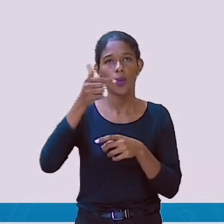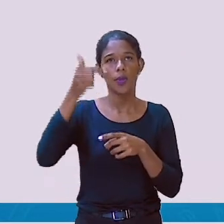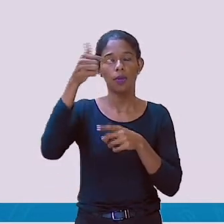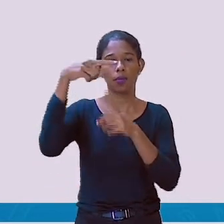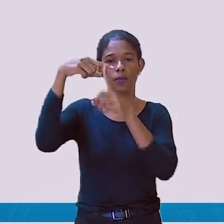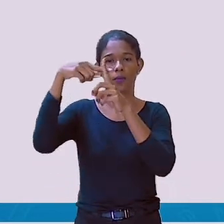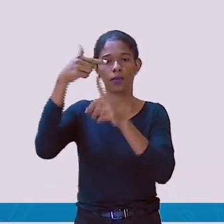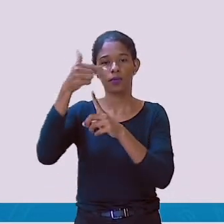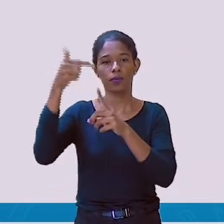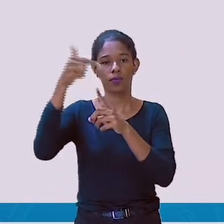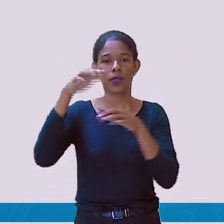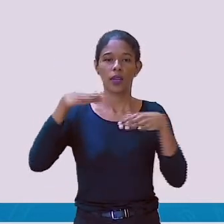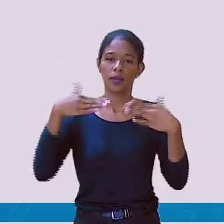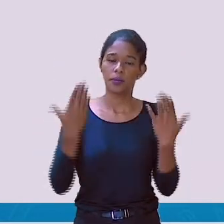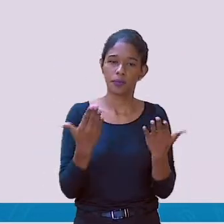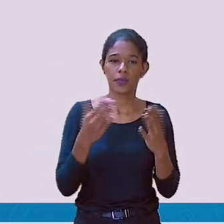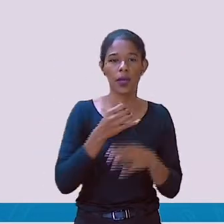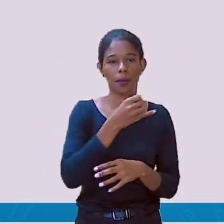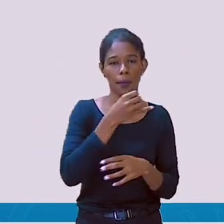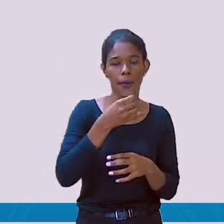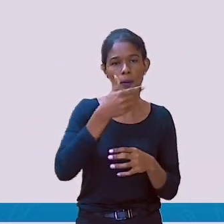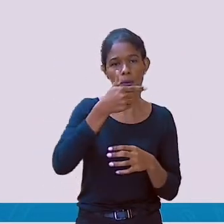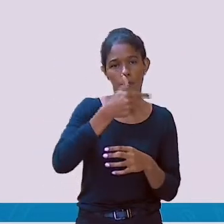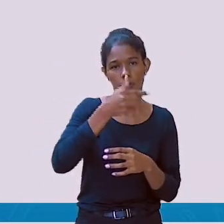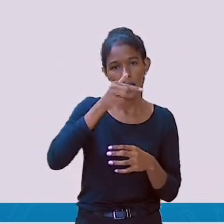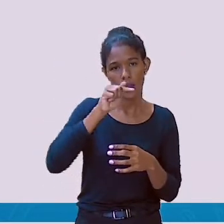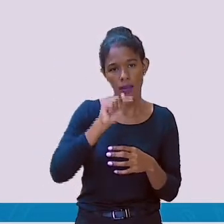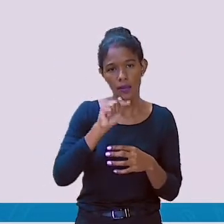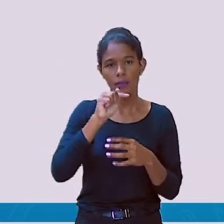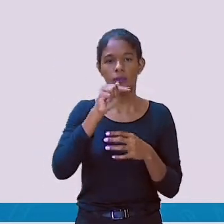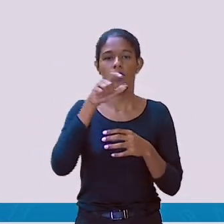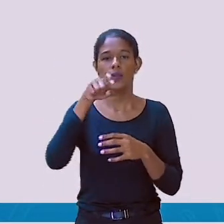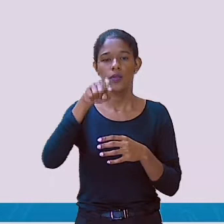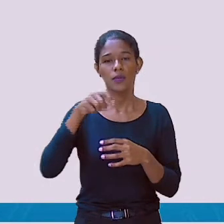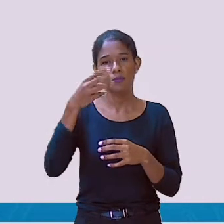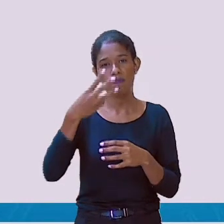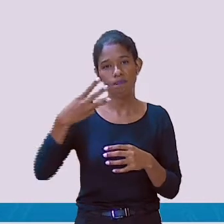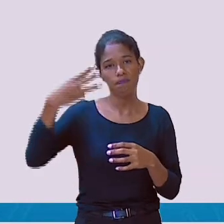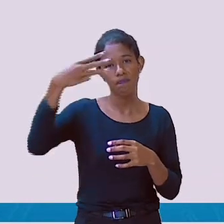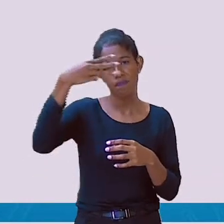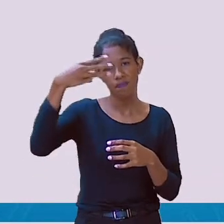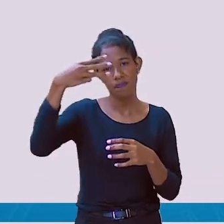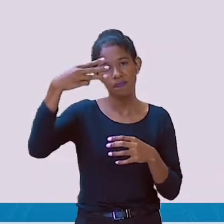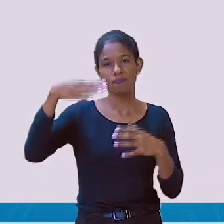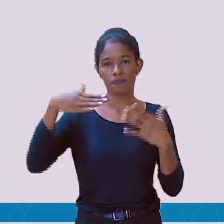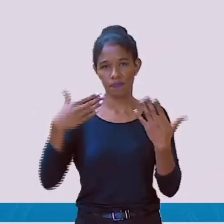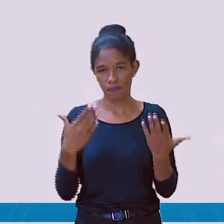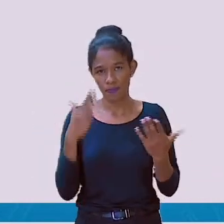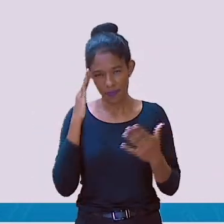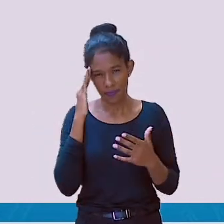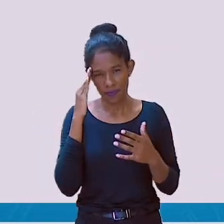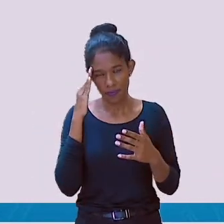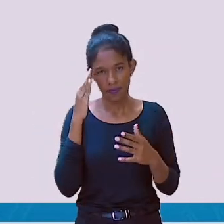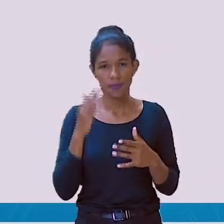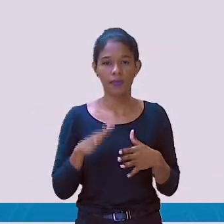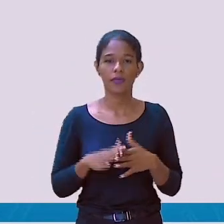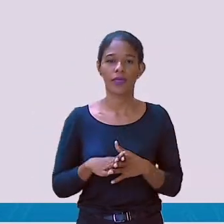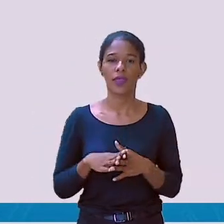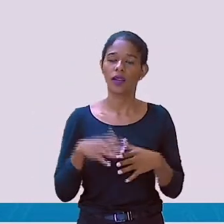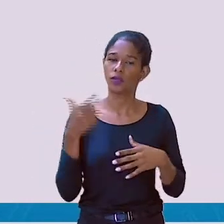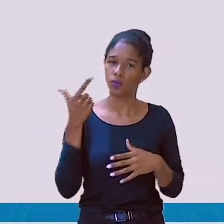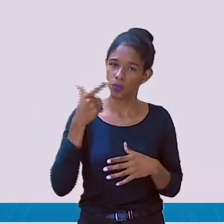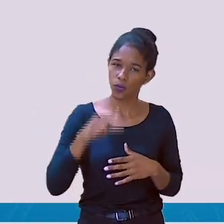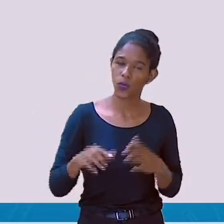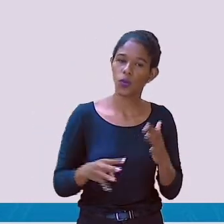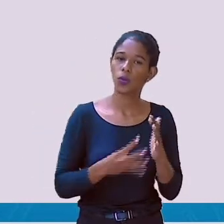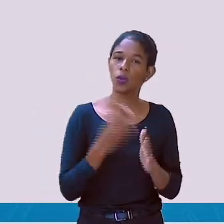Menos 27, x elevado à quarta potência. 2 mais 2, 4. Novamente